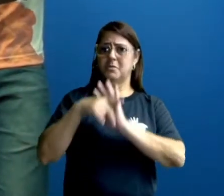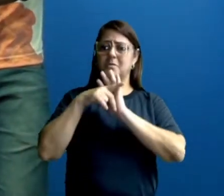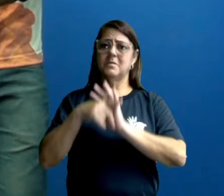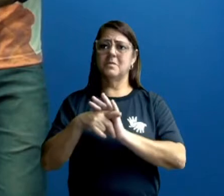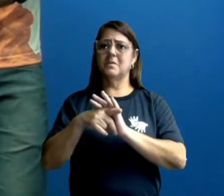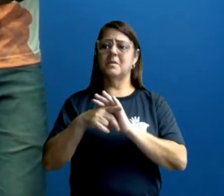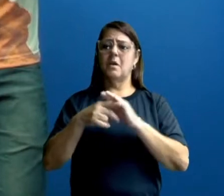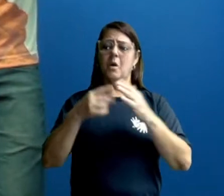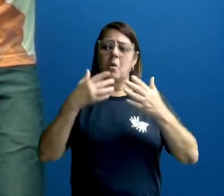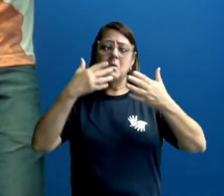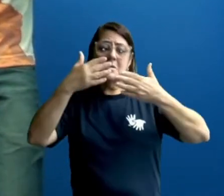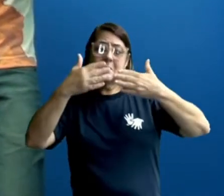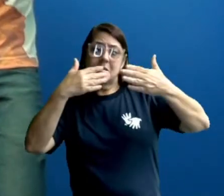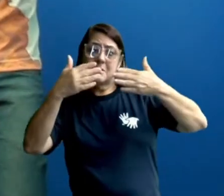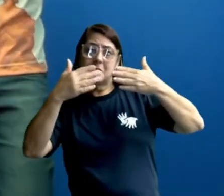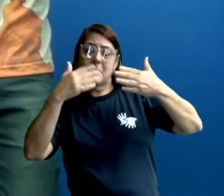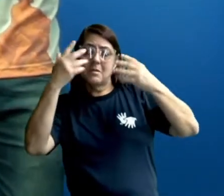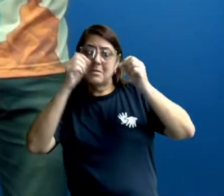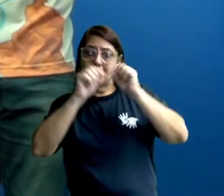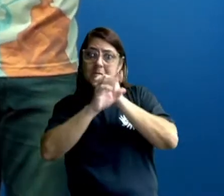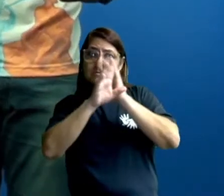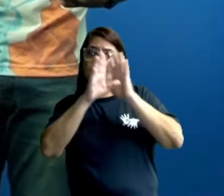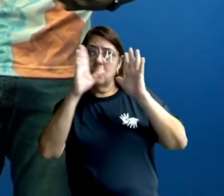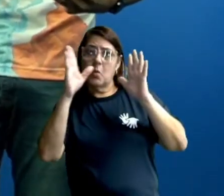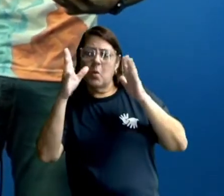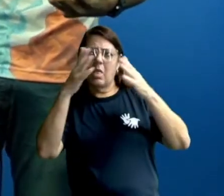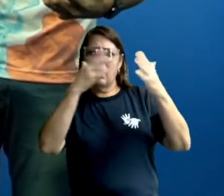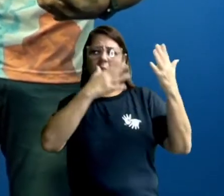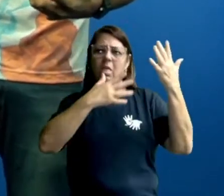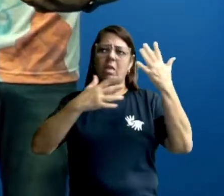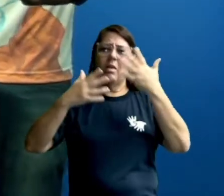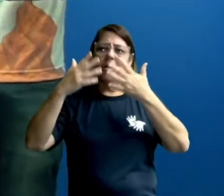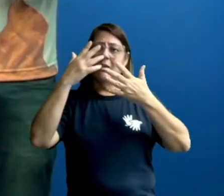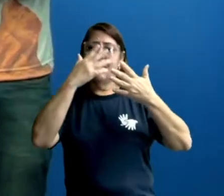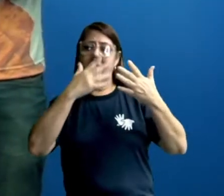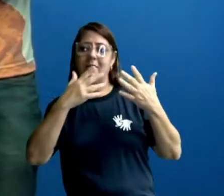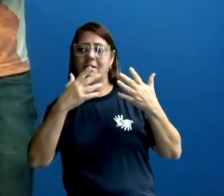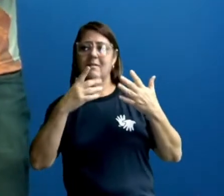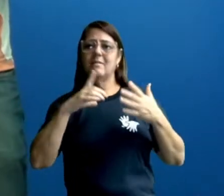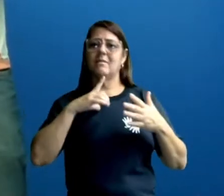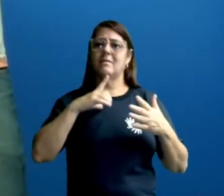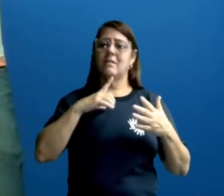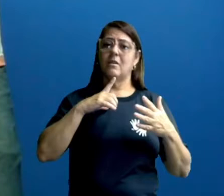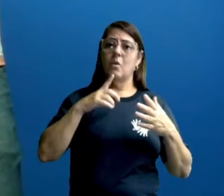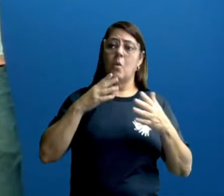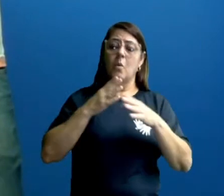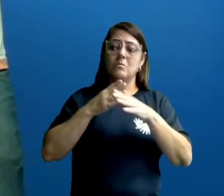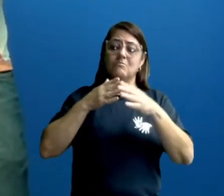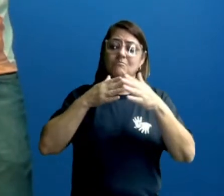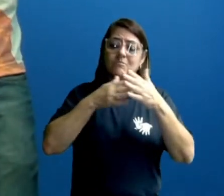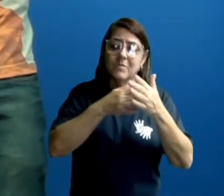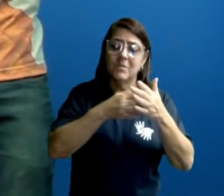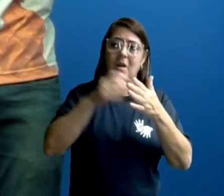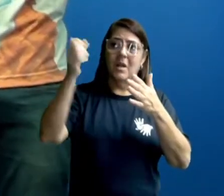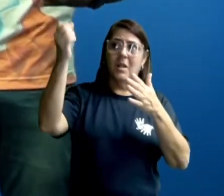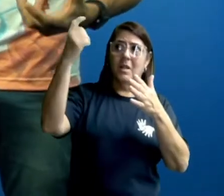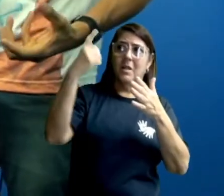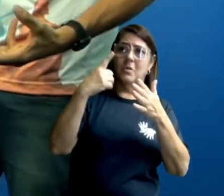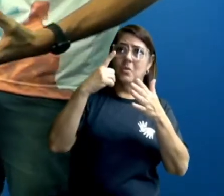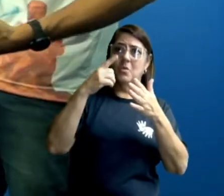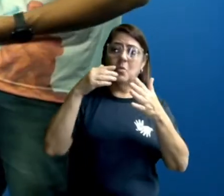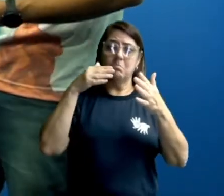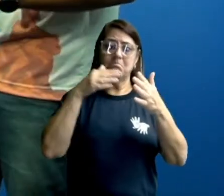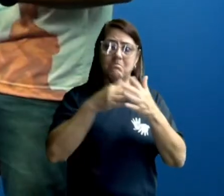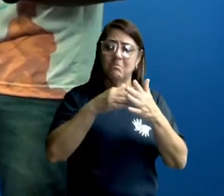Alguns são transparentes, outros são opacos, tá certo? Uns permitem a passagem de luz,